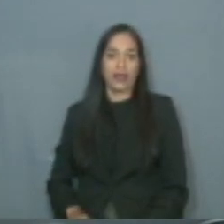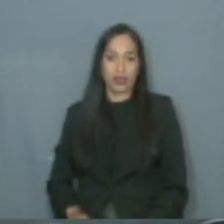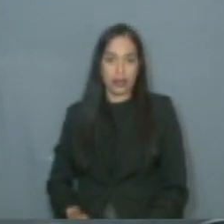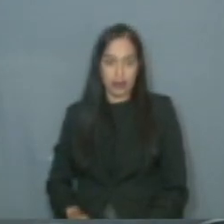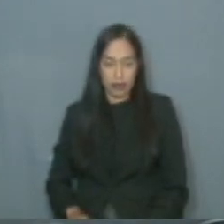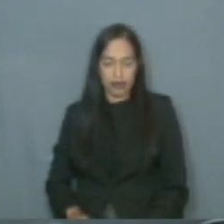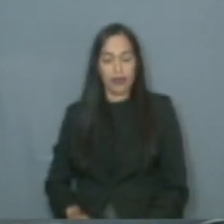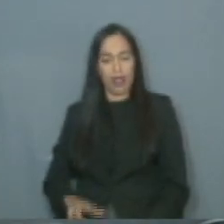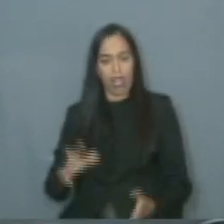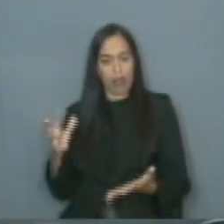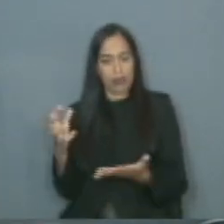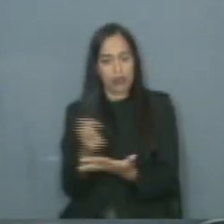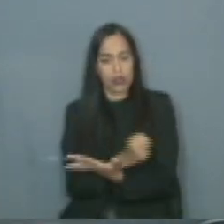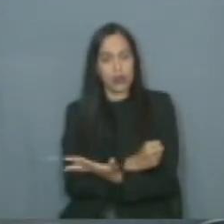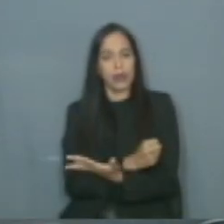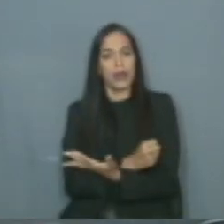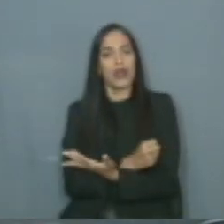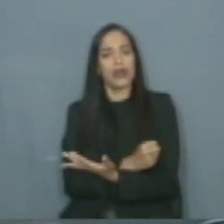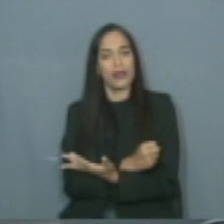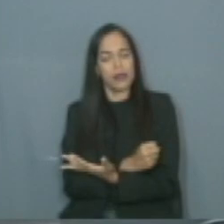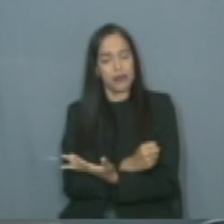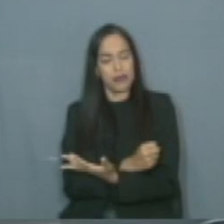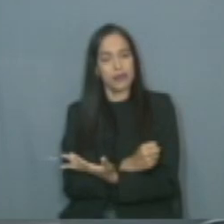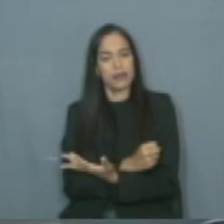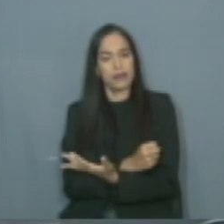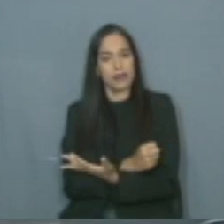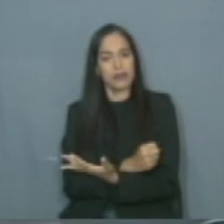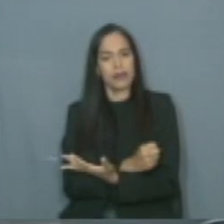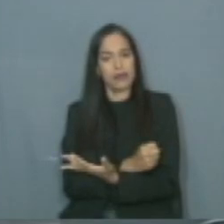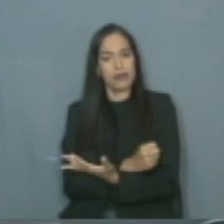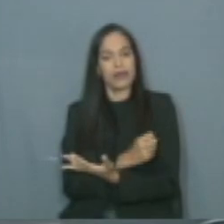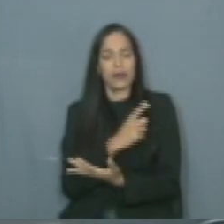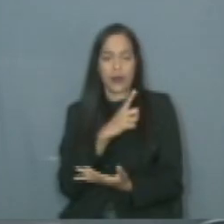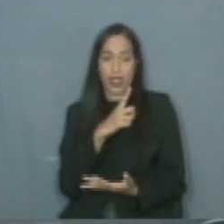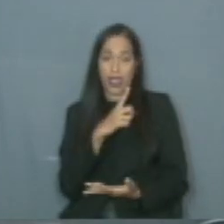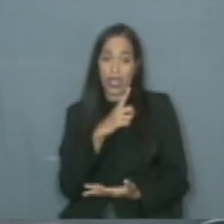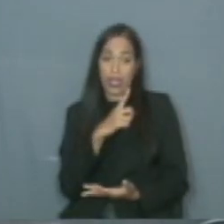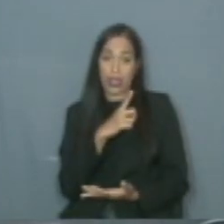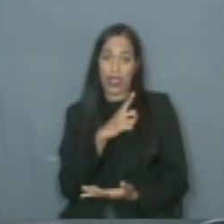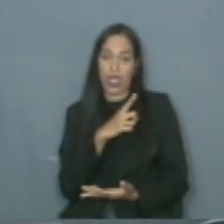rédeas, inclusive de quem tem o